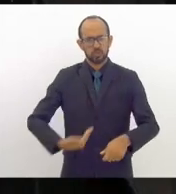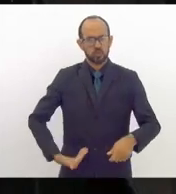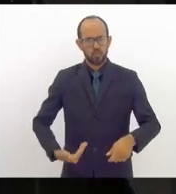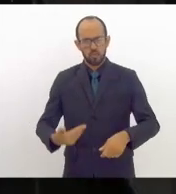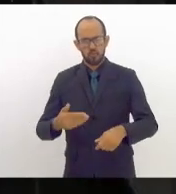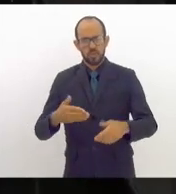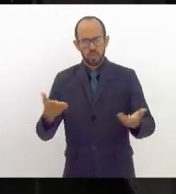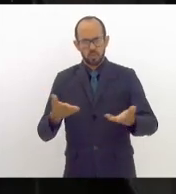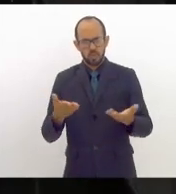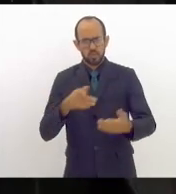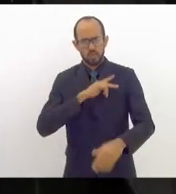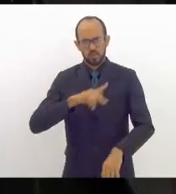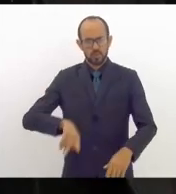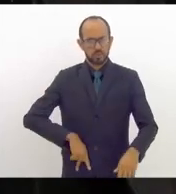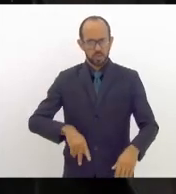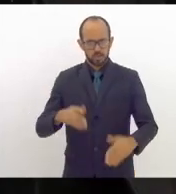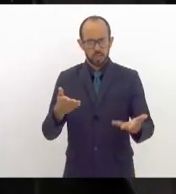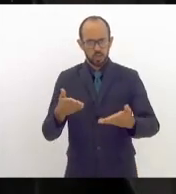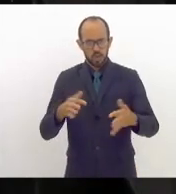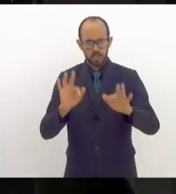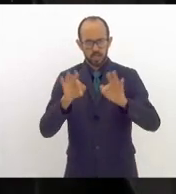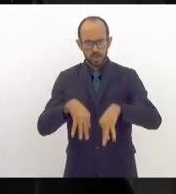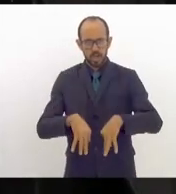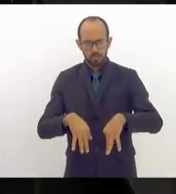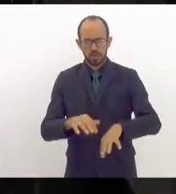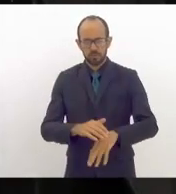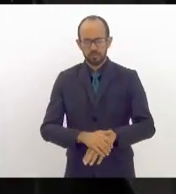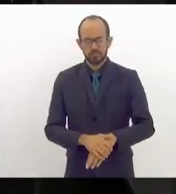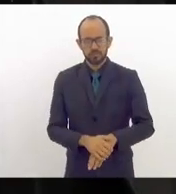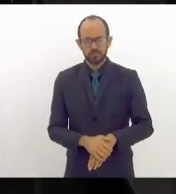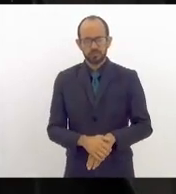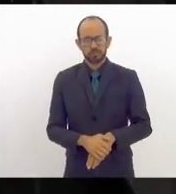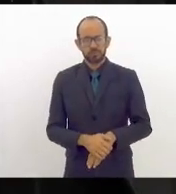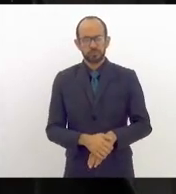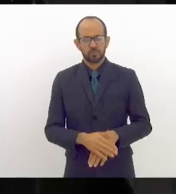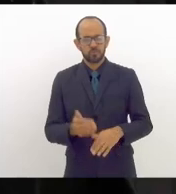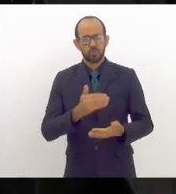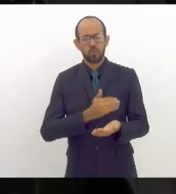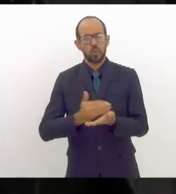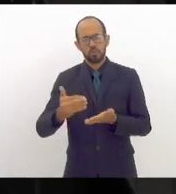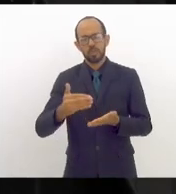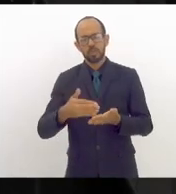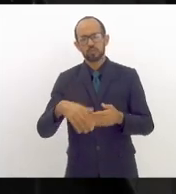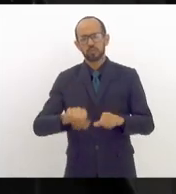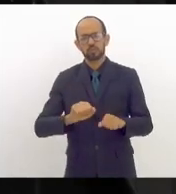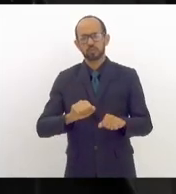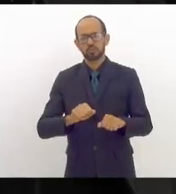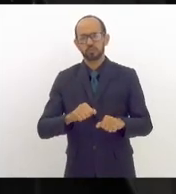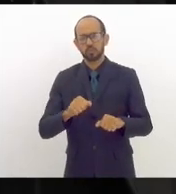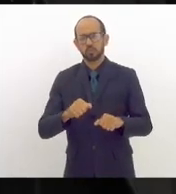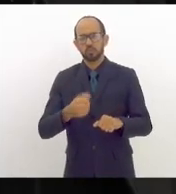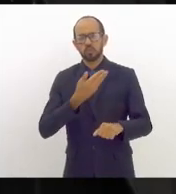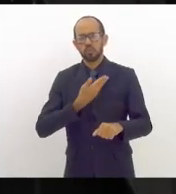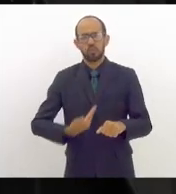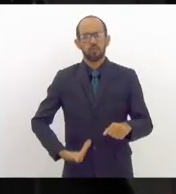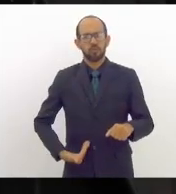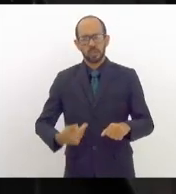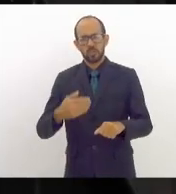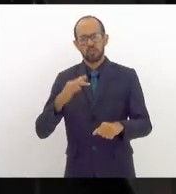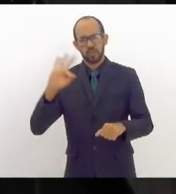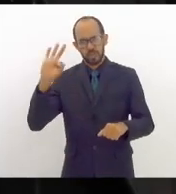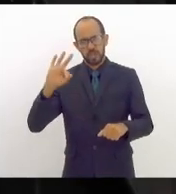já não era sem tempo desde o início do Governo Federal da atual governo